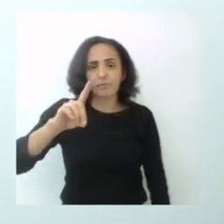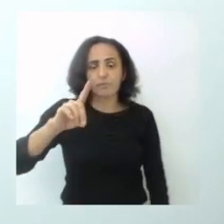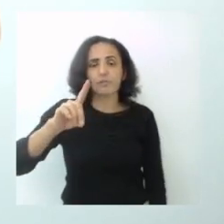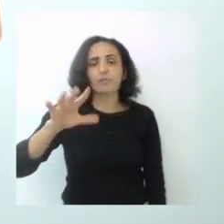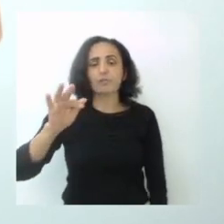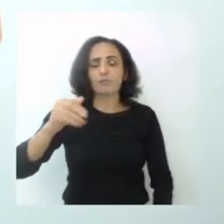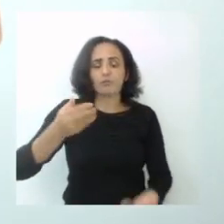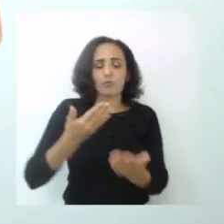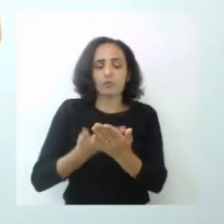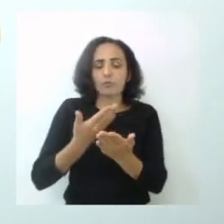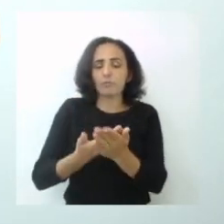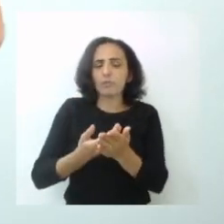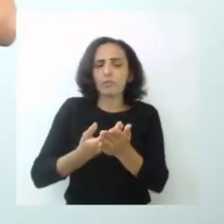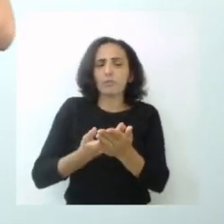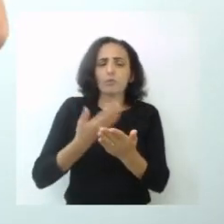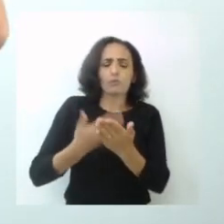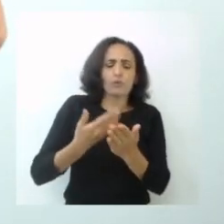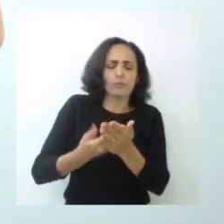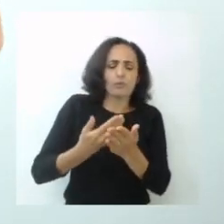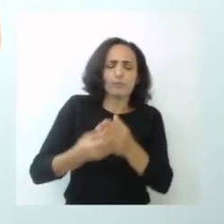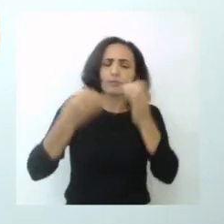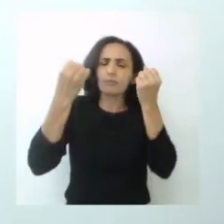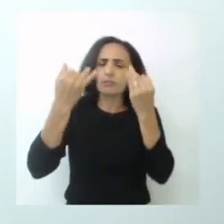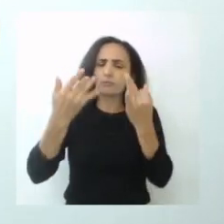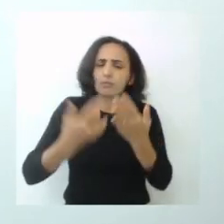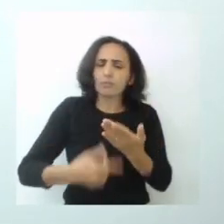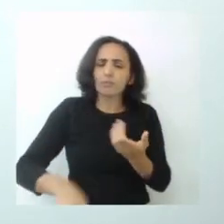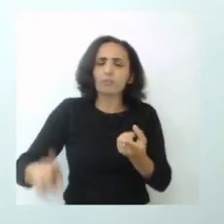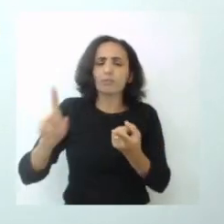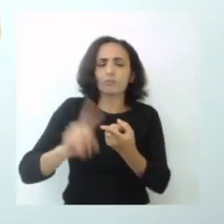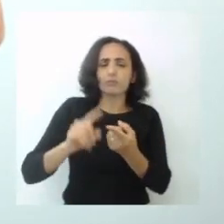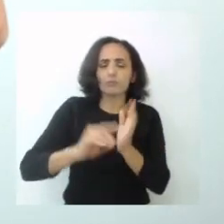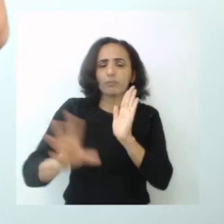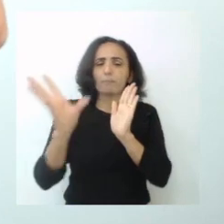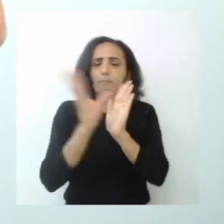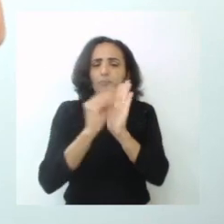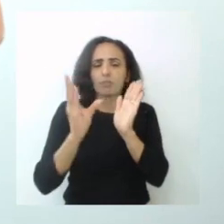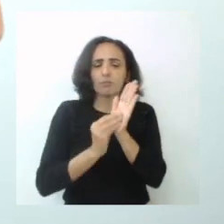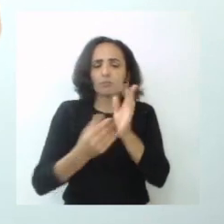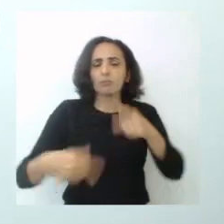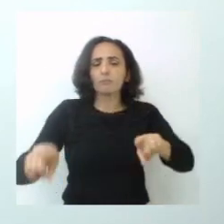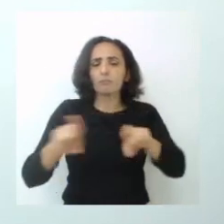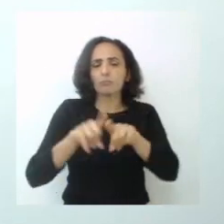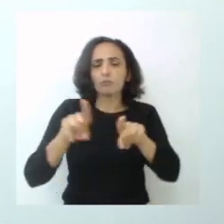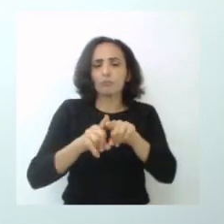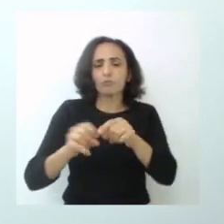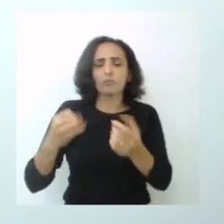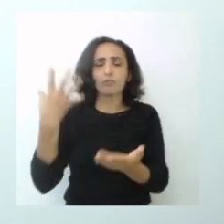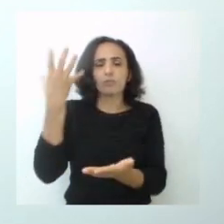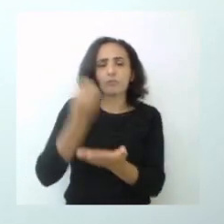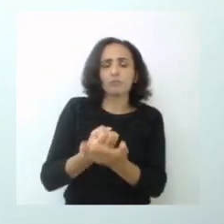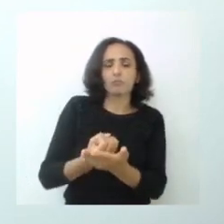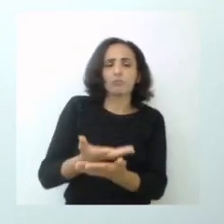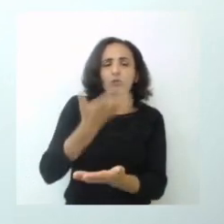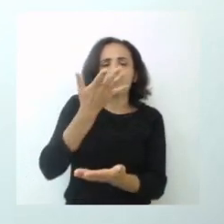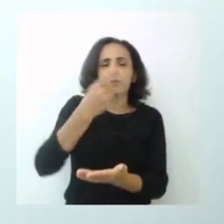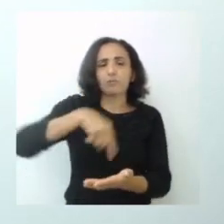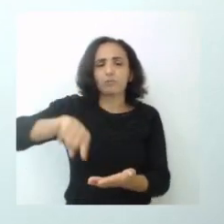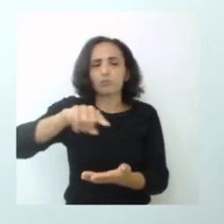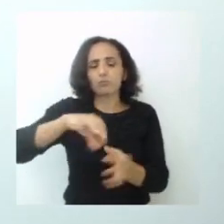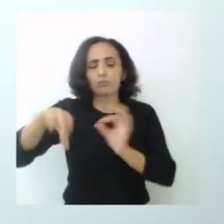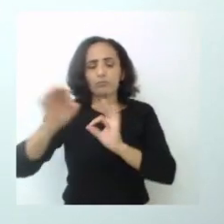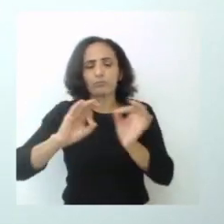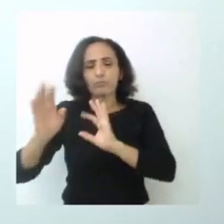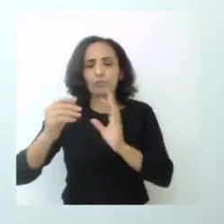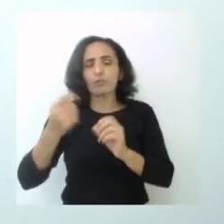exercício e depois ouvir a explicação do conteúdo também através de um podcast. Baixa e quando você estiver fazendo